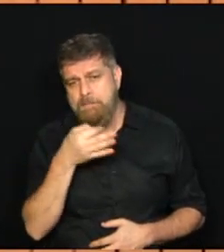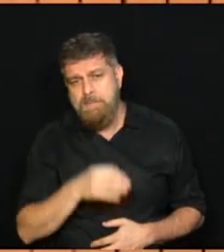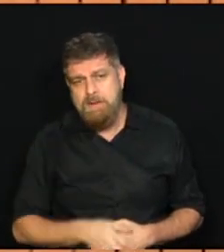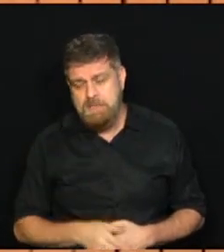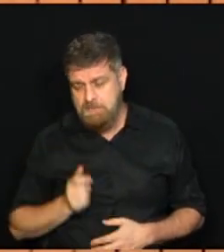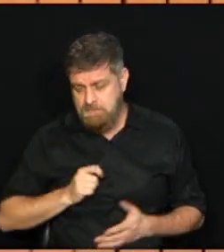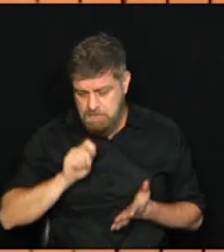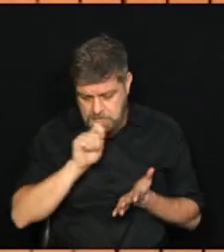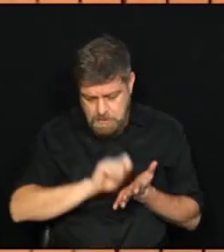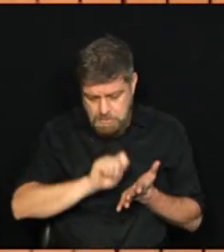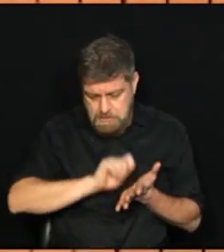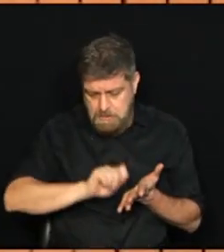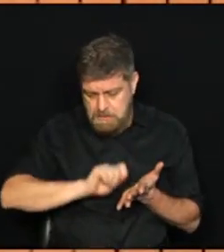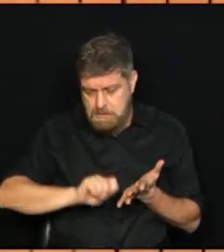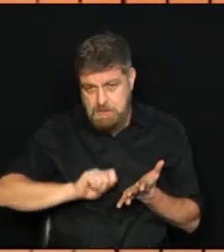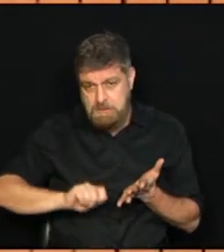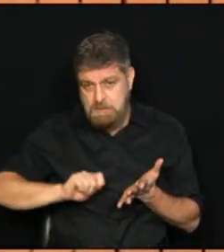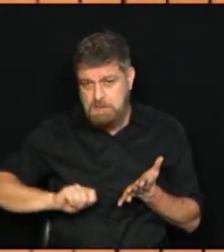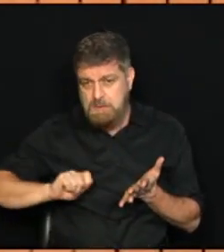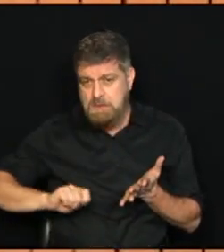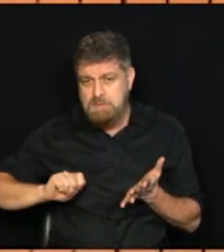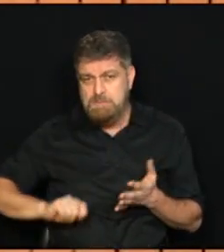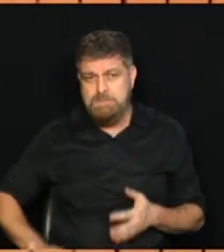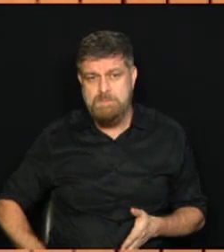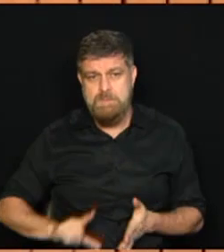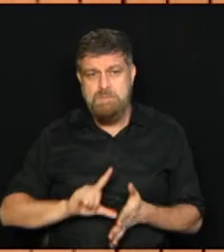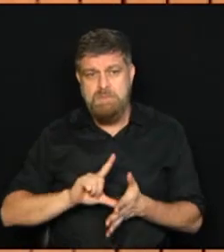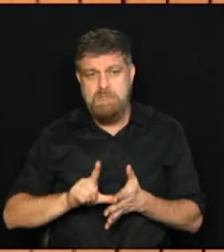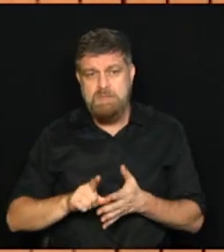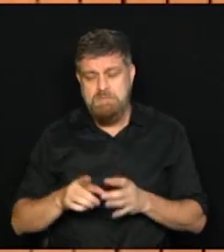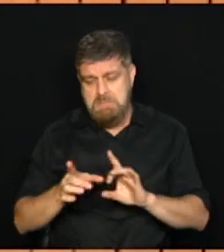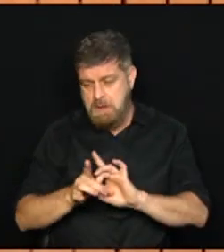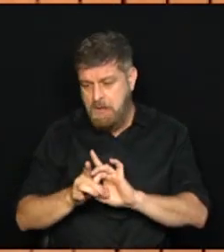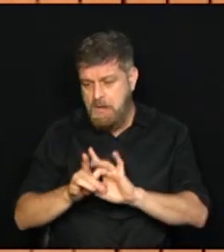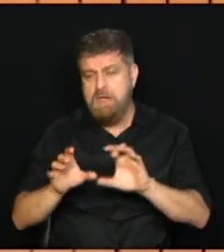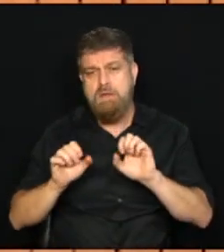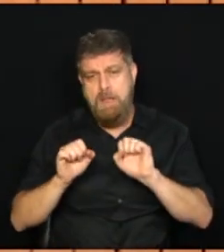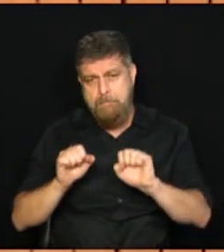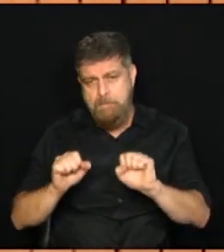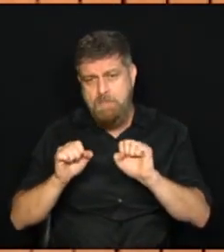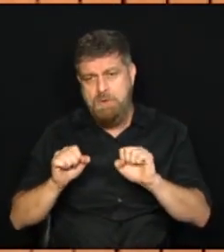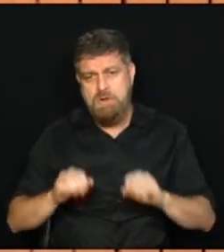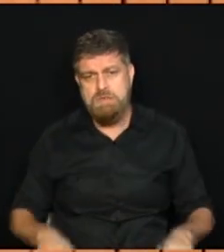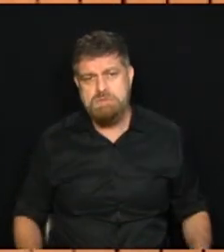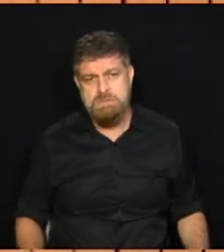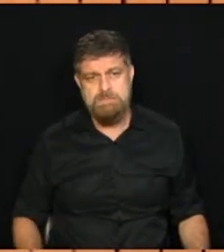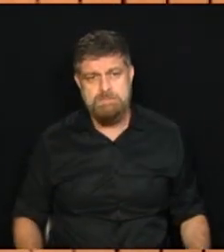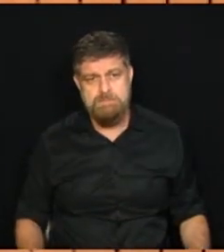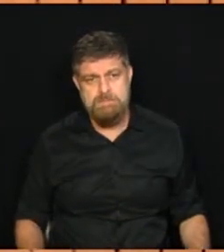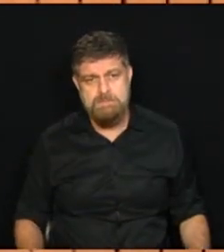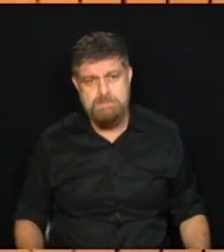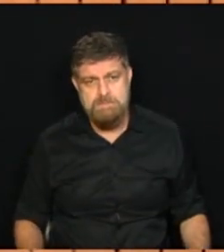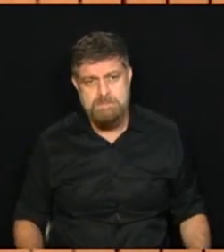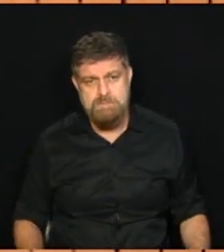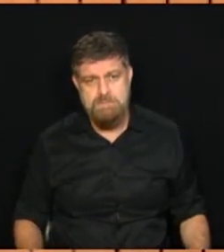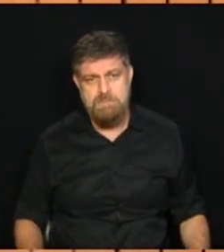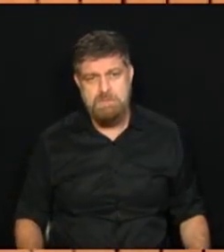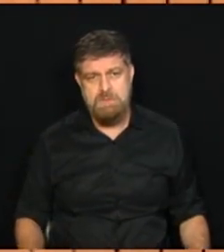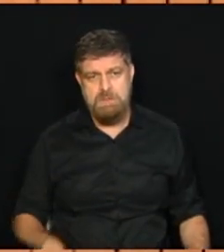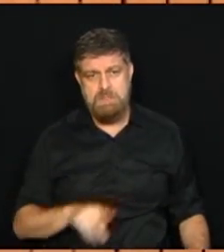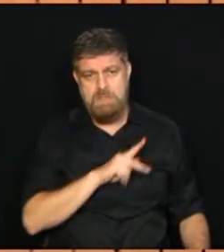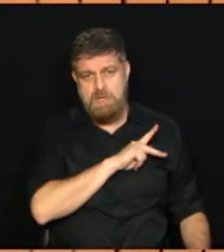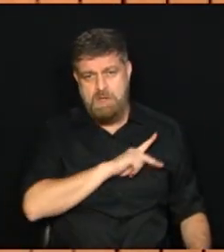anotando aqui, eu faço as suas considerações, depois a gente abre, né? Pode até ser que o nosso